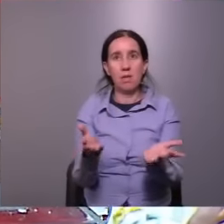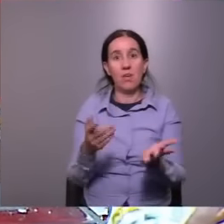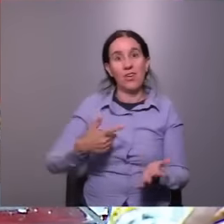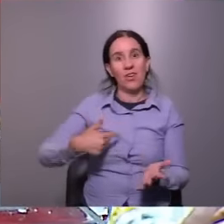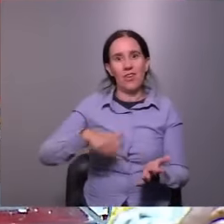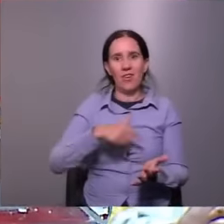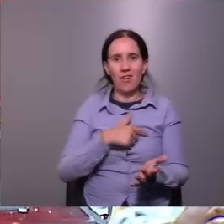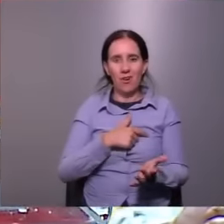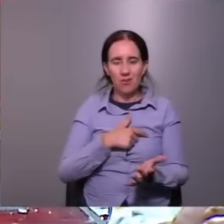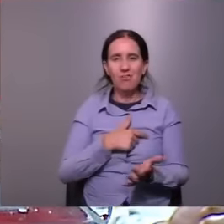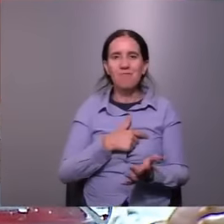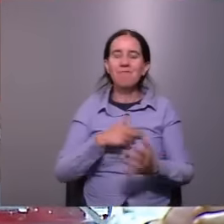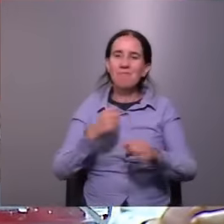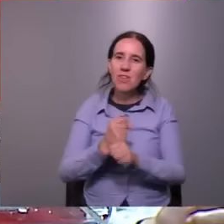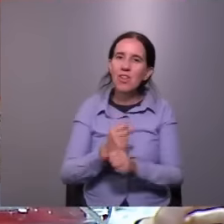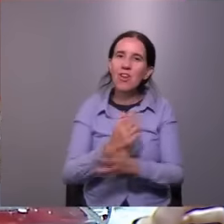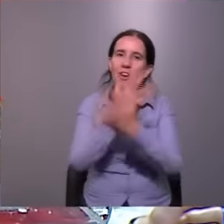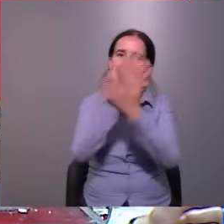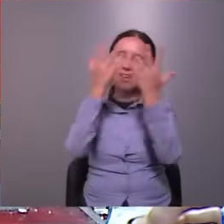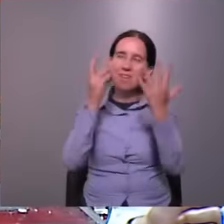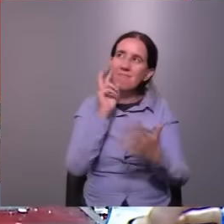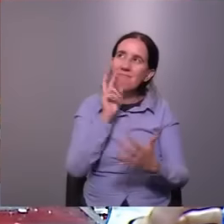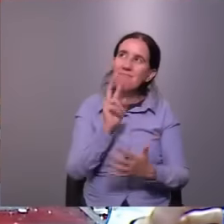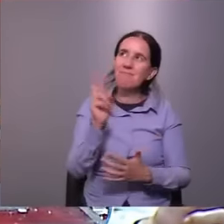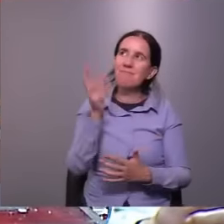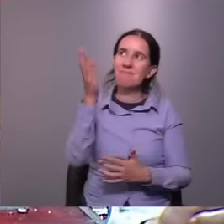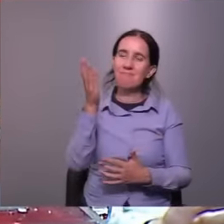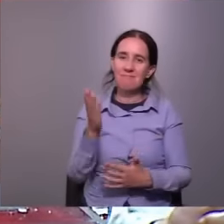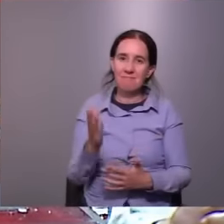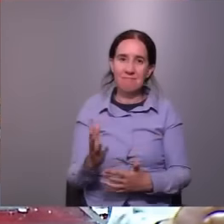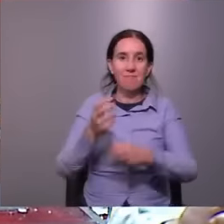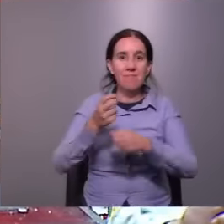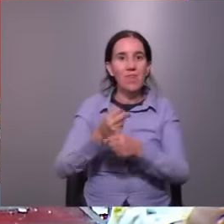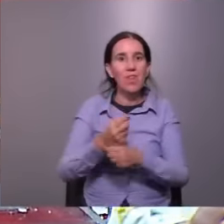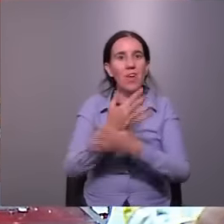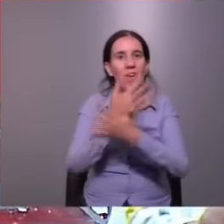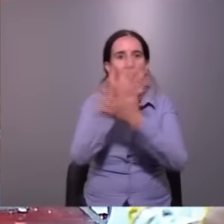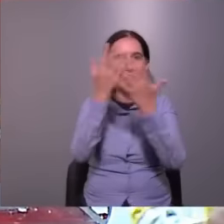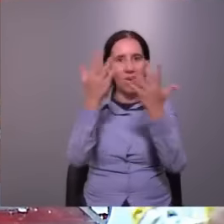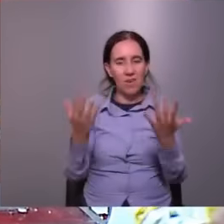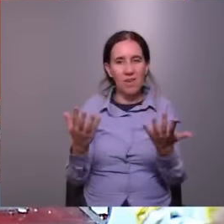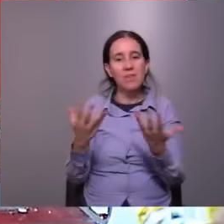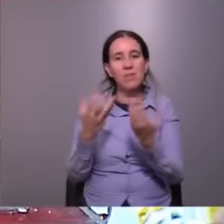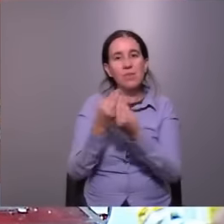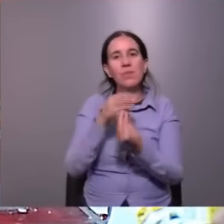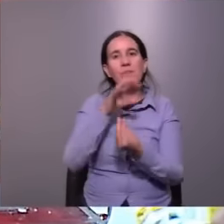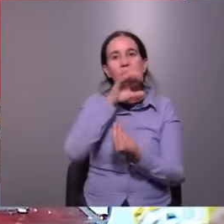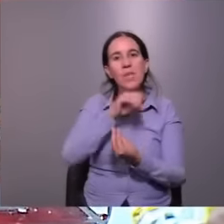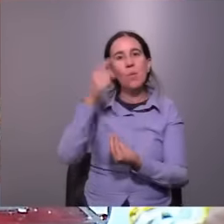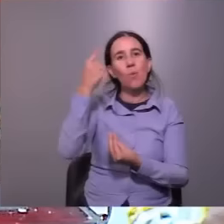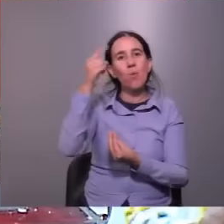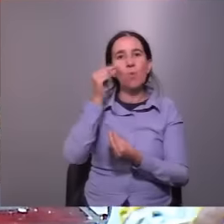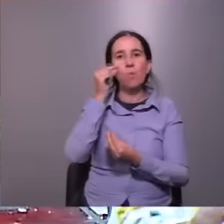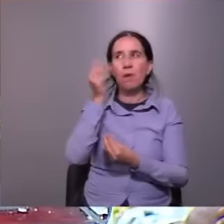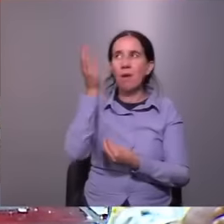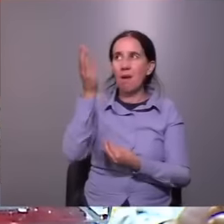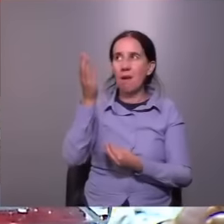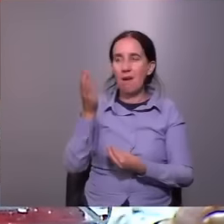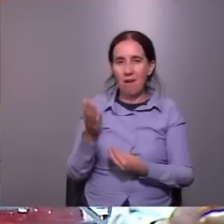fece carne e venne ad abitare in mezzo a noi. E noi abbiamo contemplato la sua